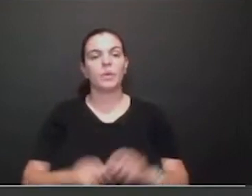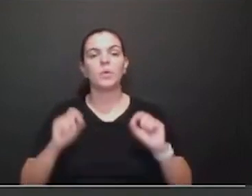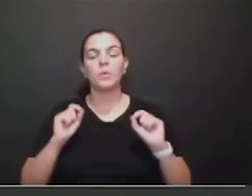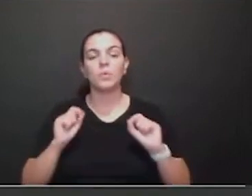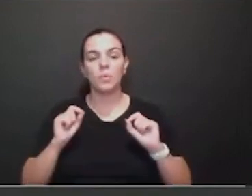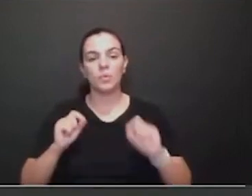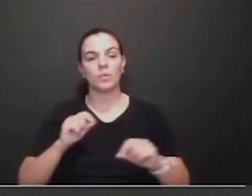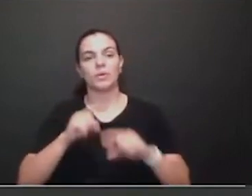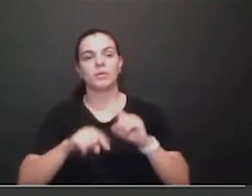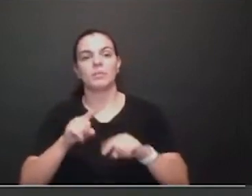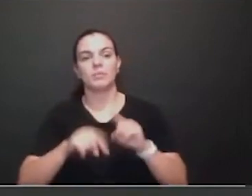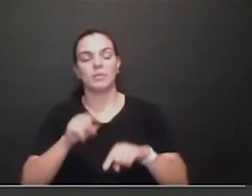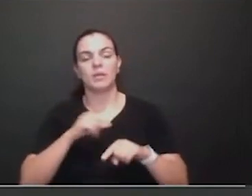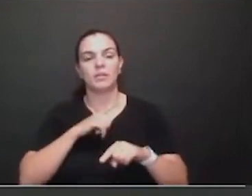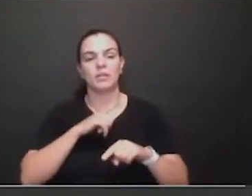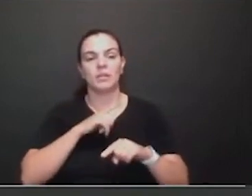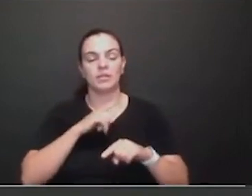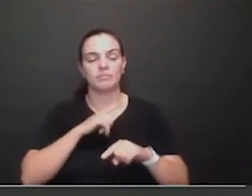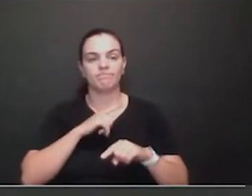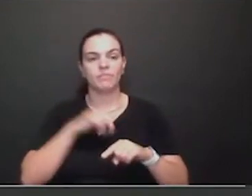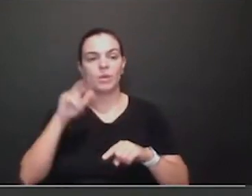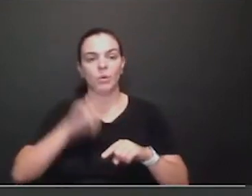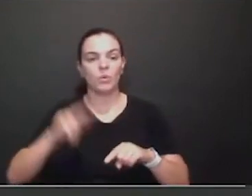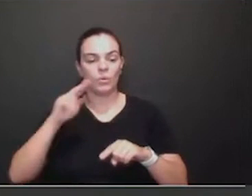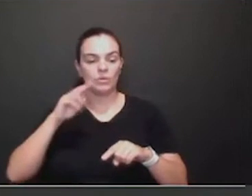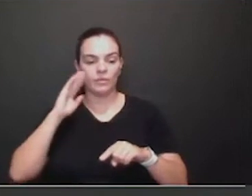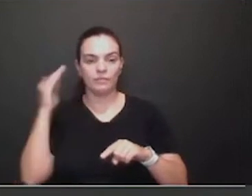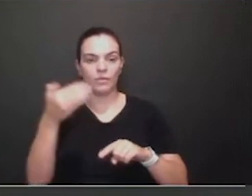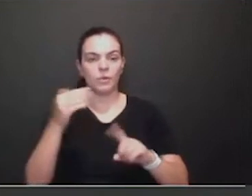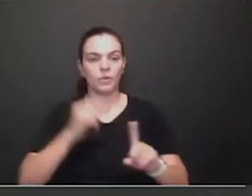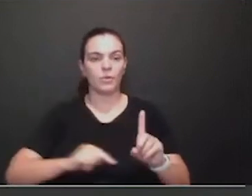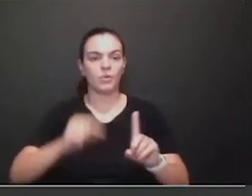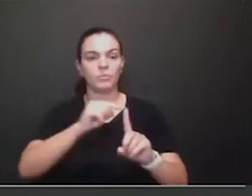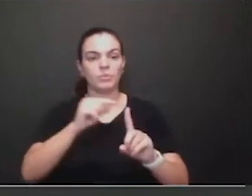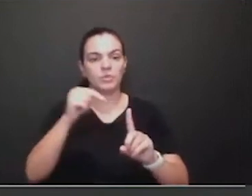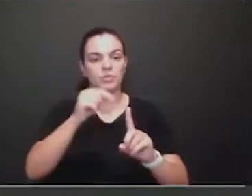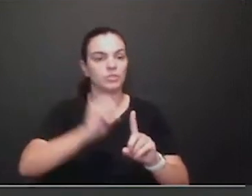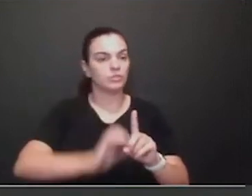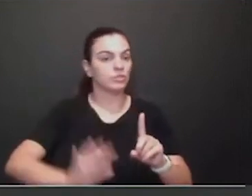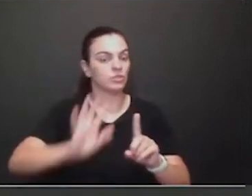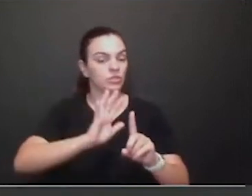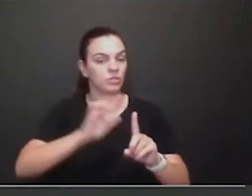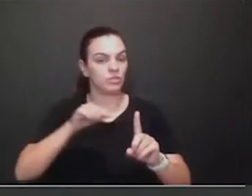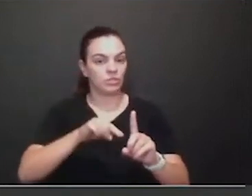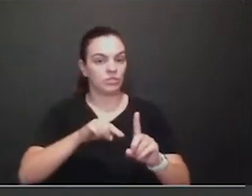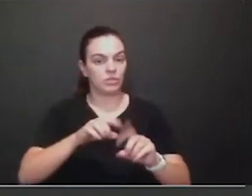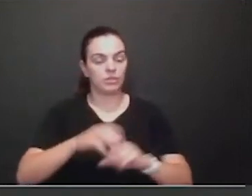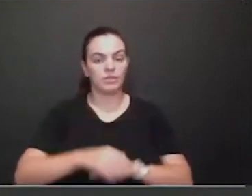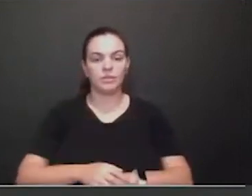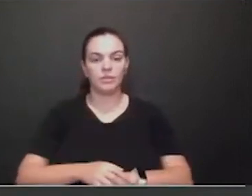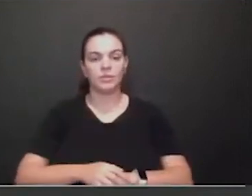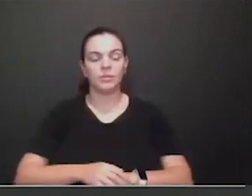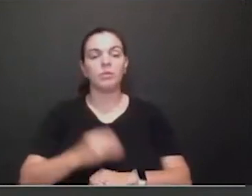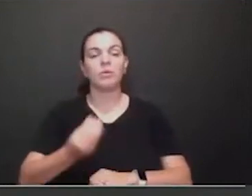atingir o objetivo geral de cada programa. A gente relaciona o percentual da meta atingida nos indicadores dos programas, que são